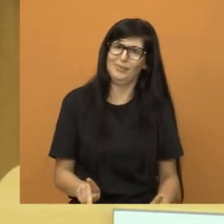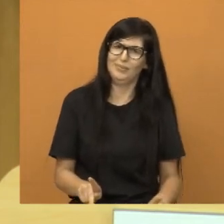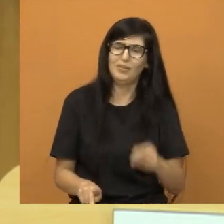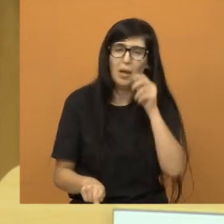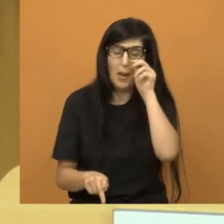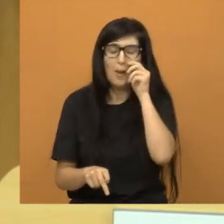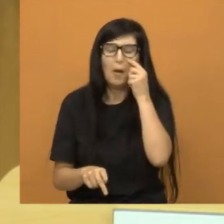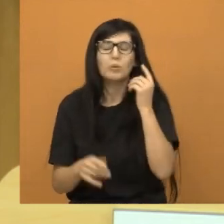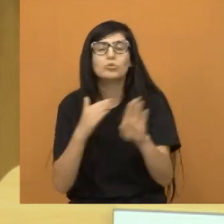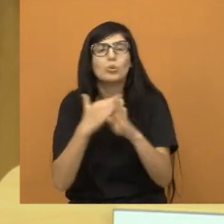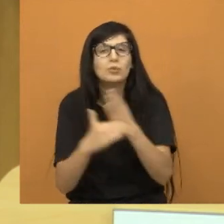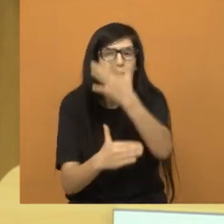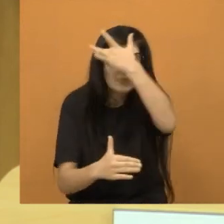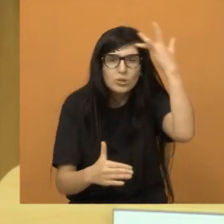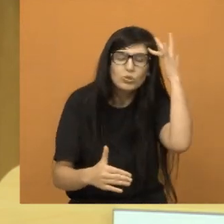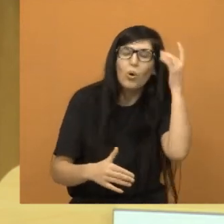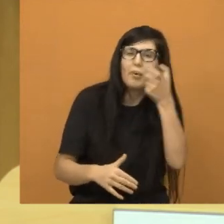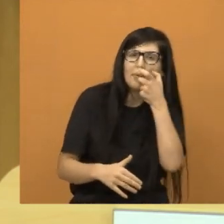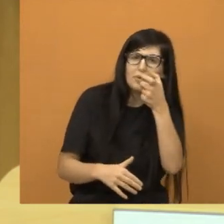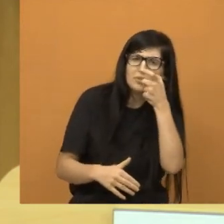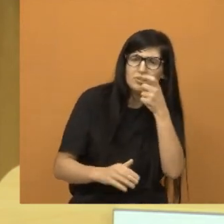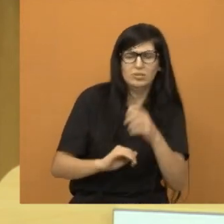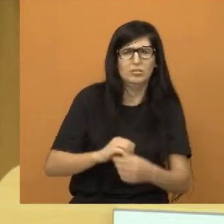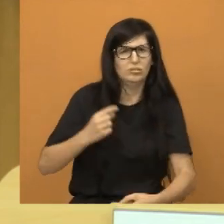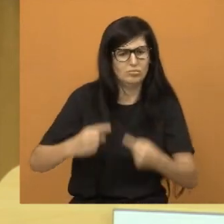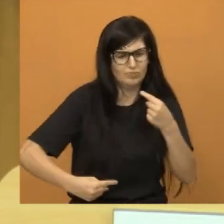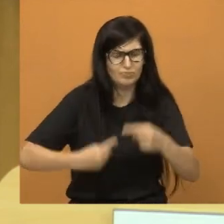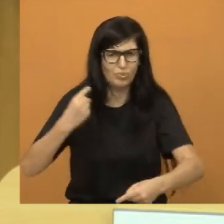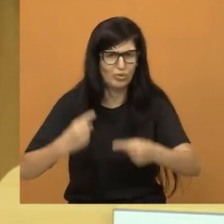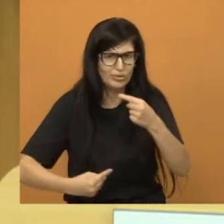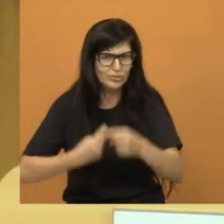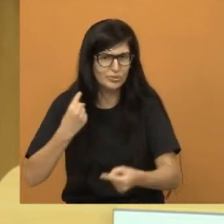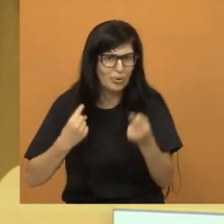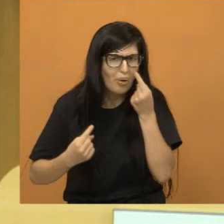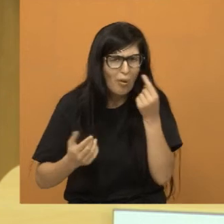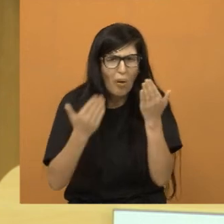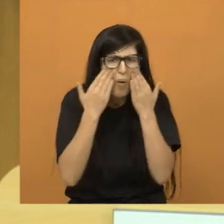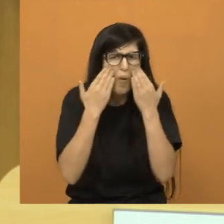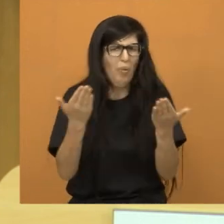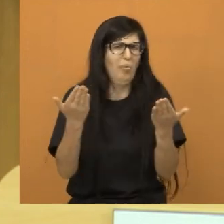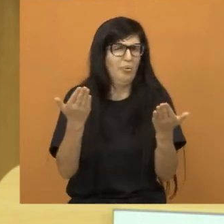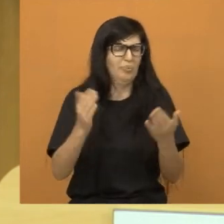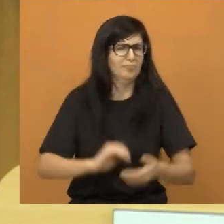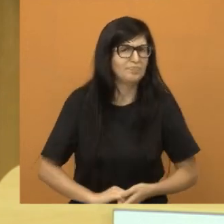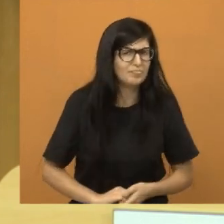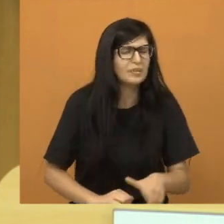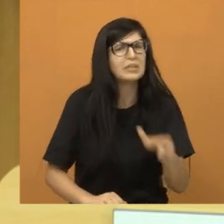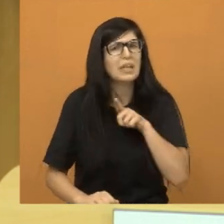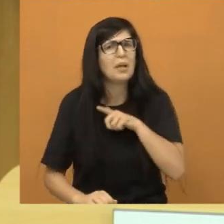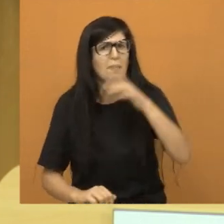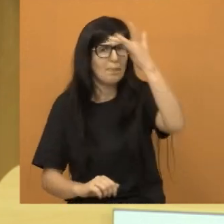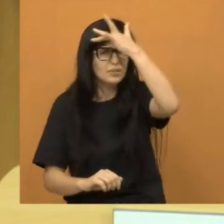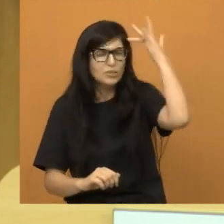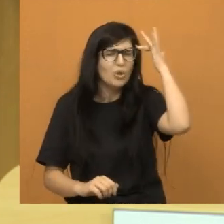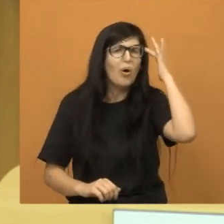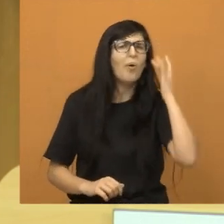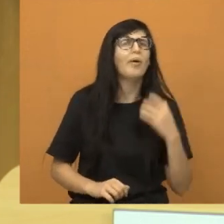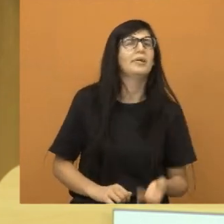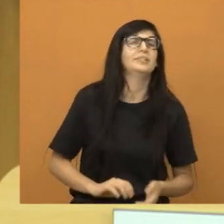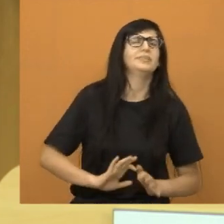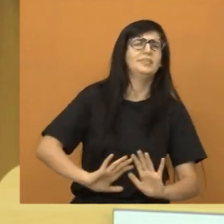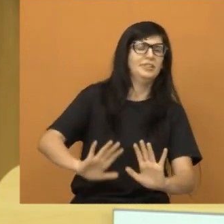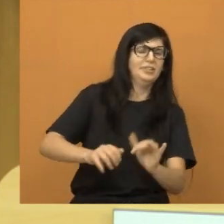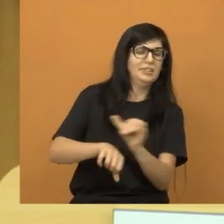assiste, acompanhe a política nesse sentido. Veja que existem pessoas que querem apenas tirar proveito da violência, quando